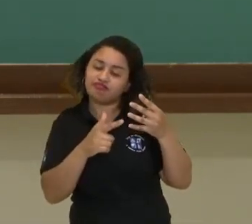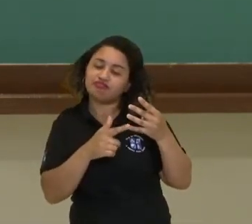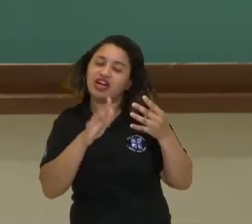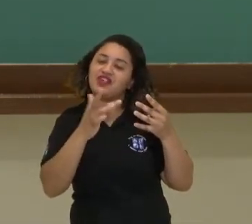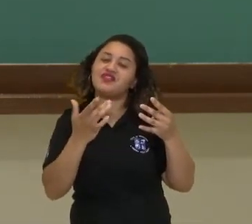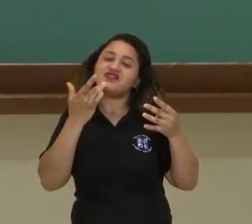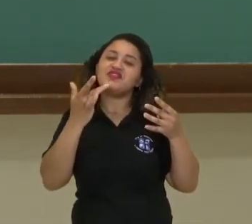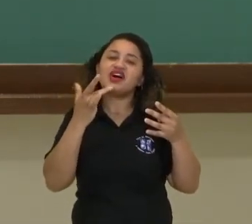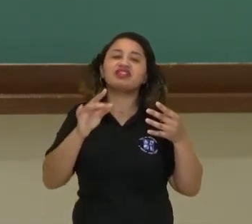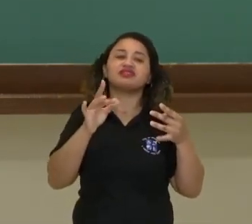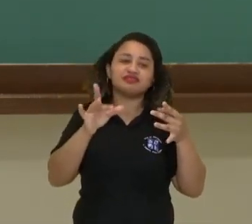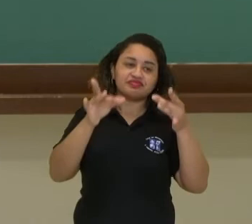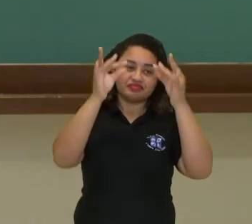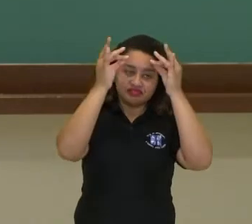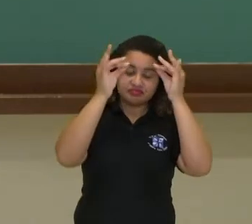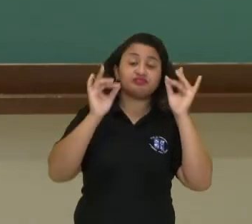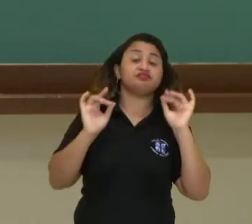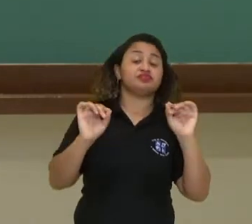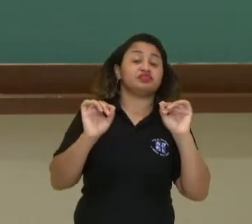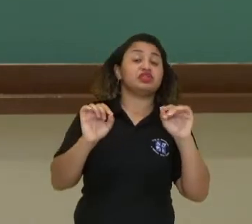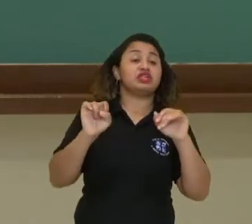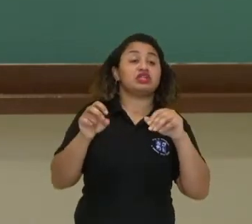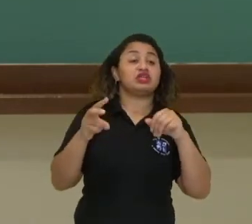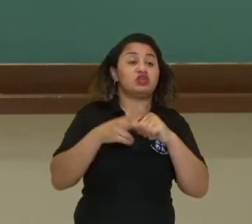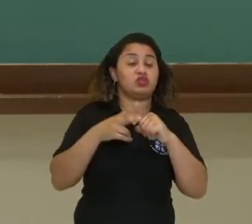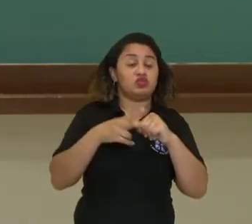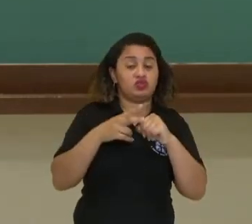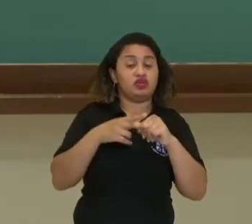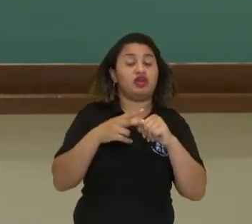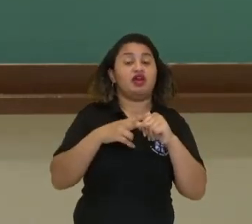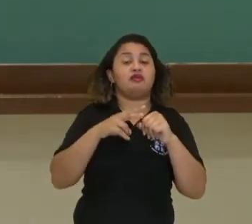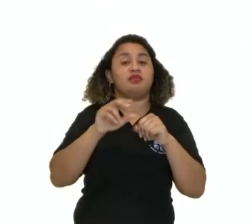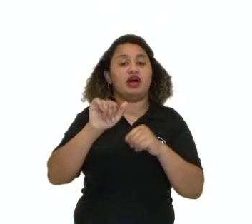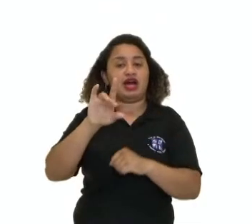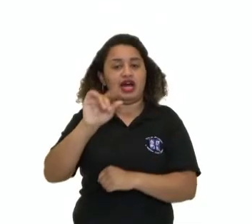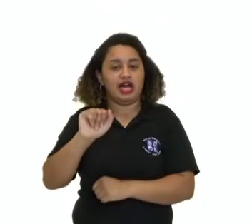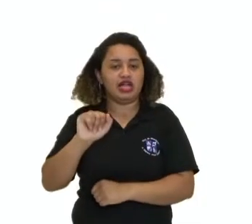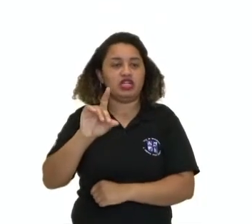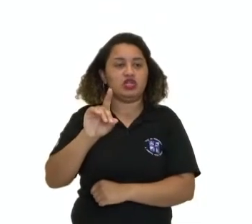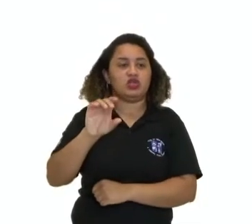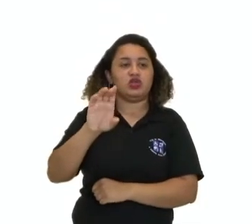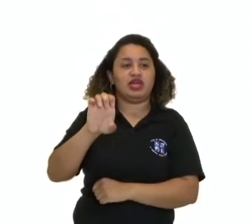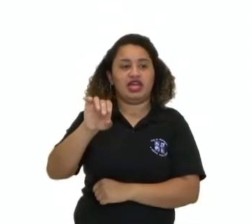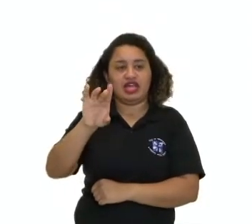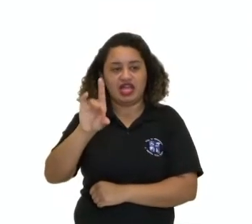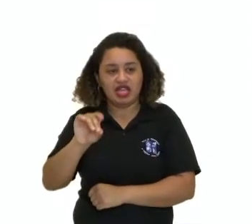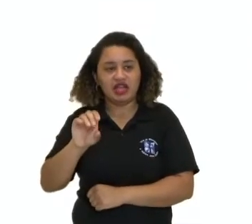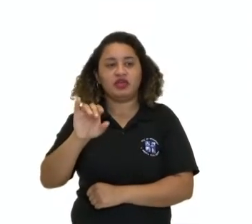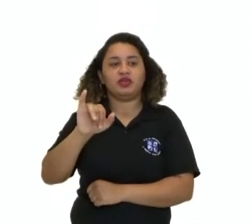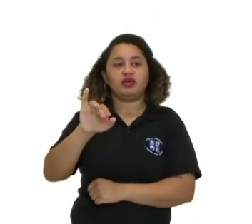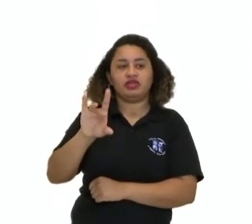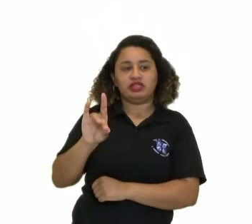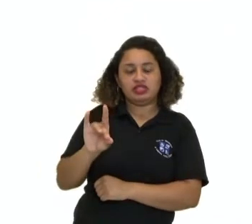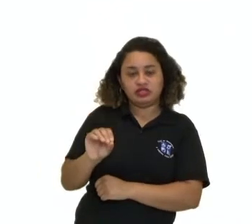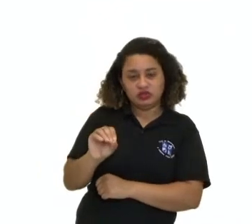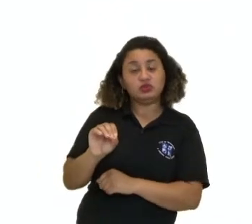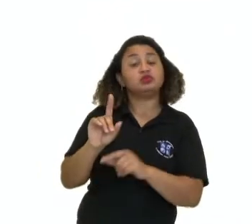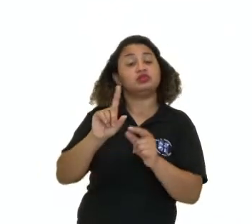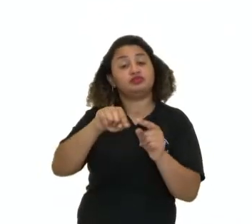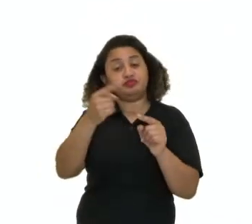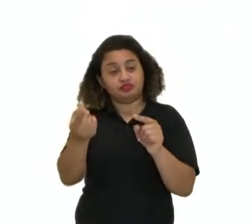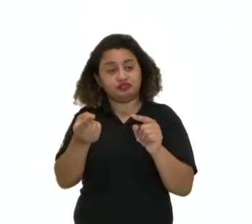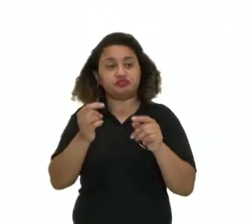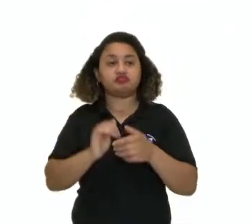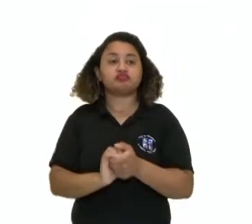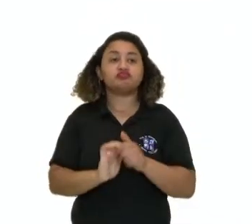pior verbo no gerúndio sempre pronome vai ter que ir depois não é possível usar em crise com verbos no particípio por